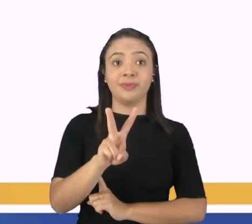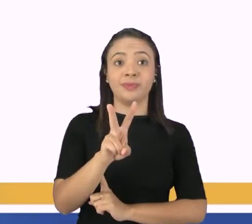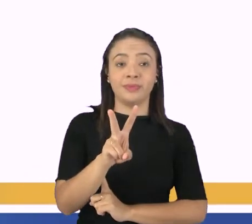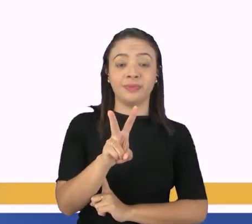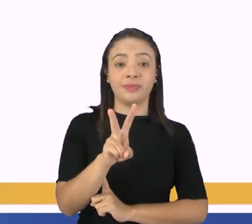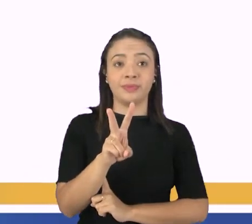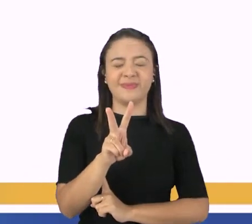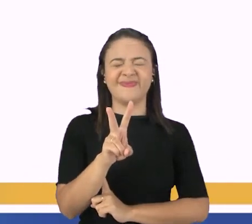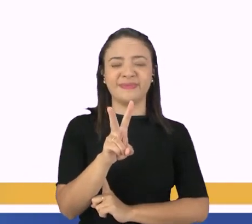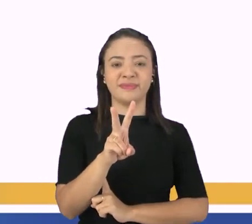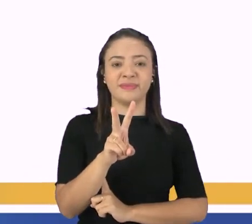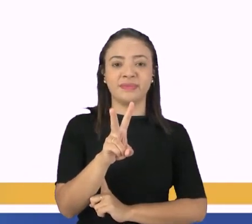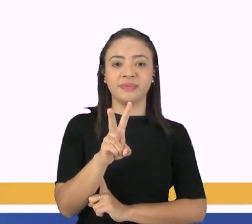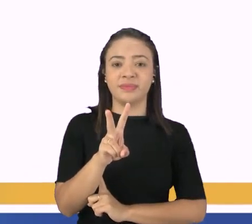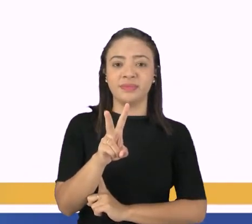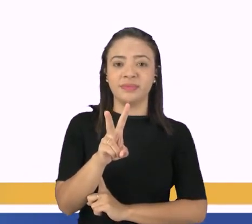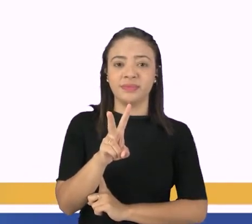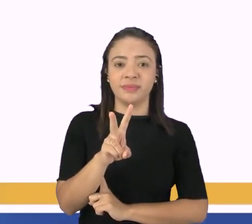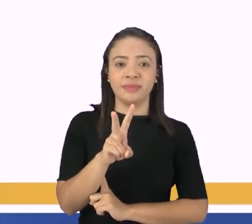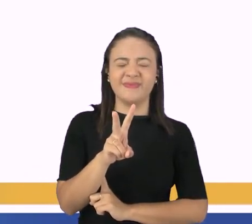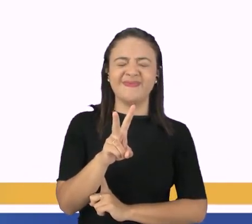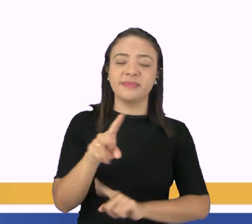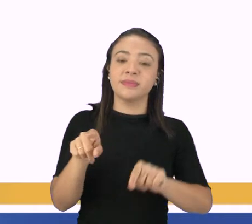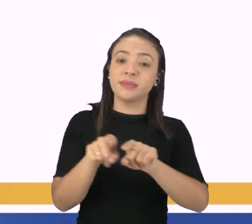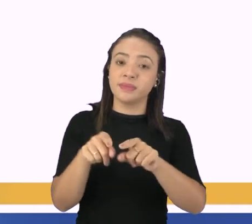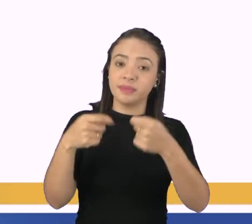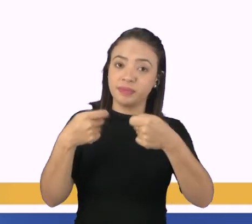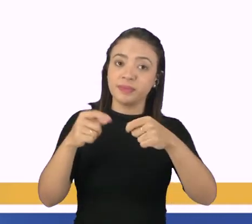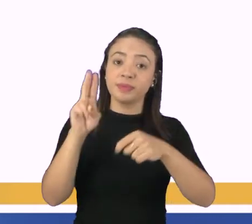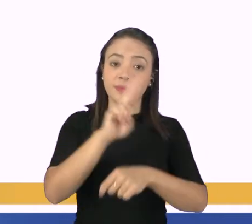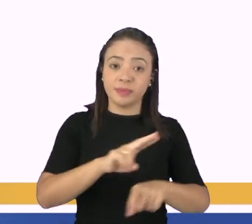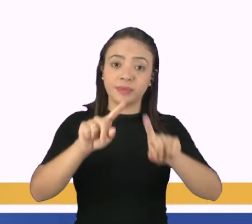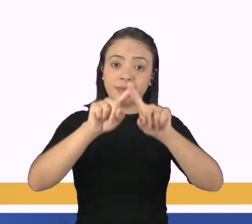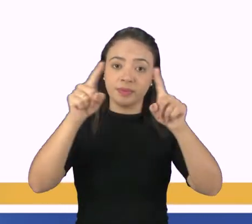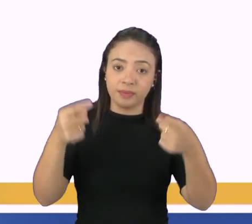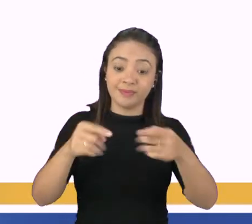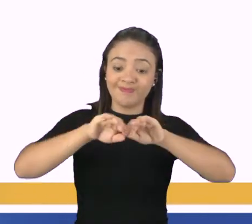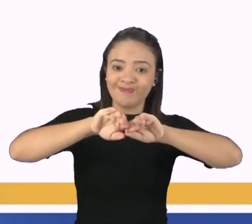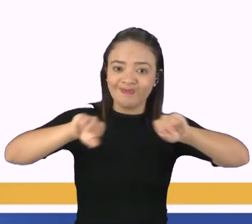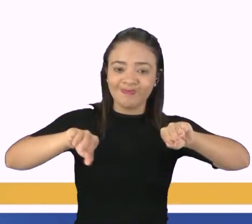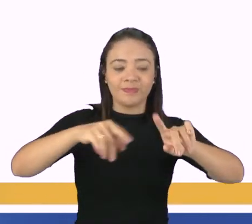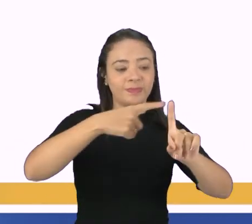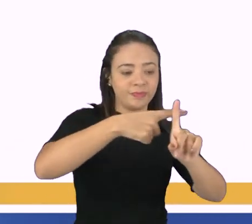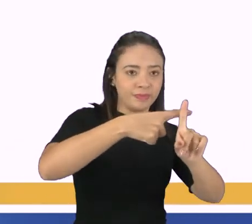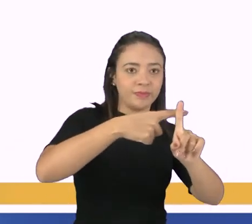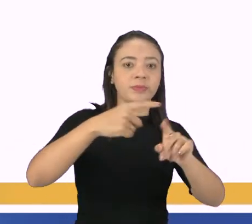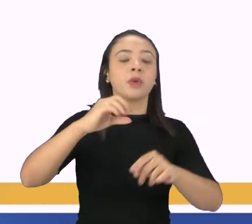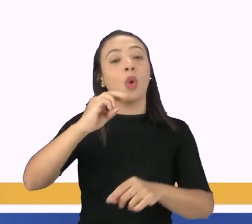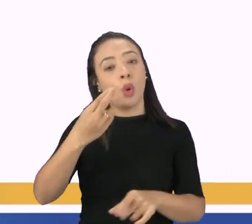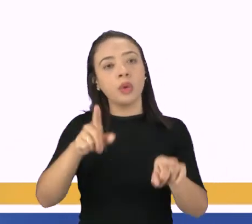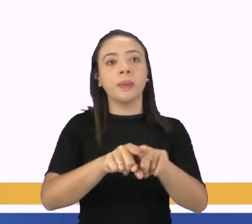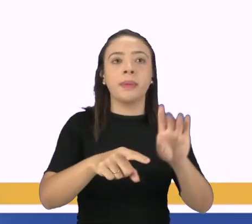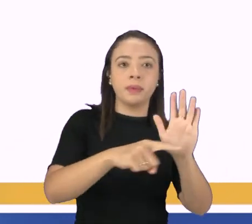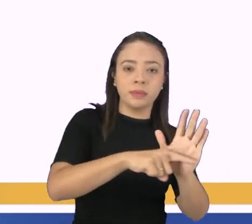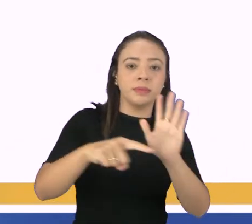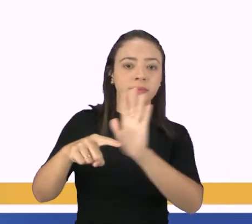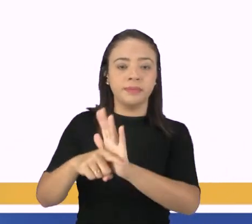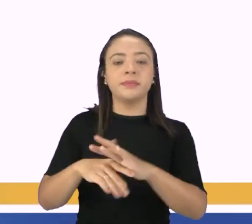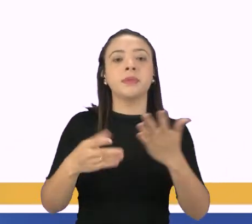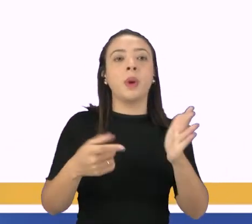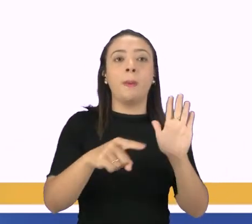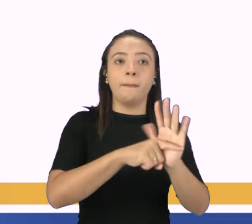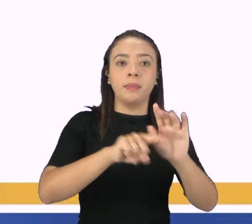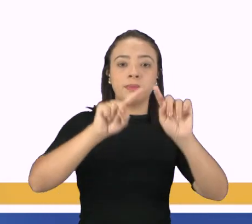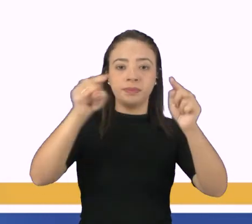menos b, e o b é negativo, precisaremos então desse parêntese aí para separar os dois sinais. Menos 2, mais ou